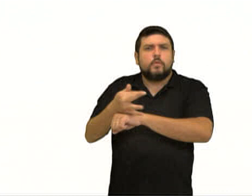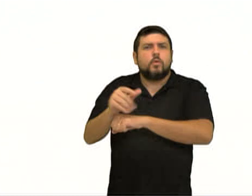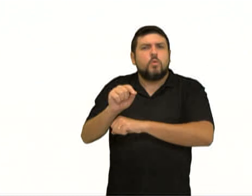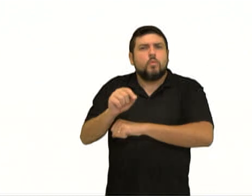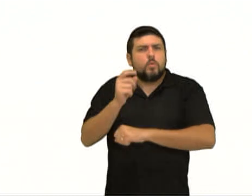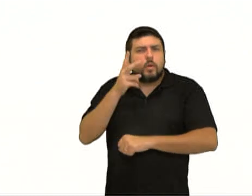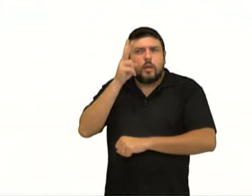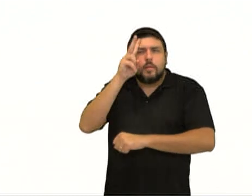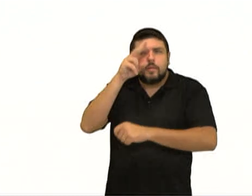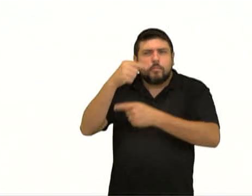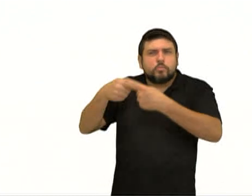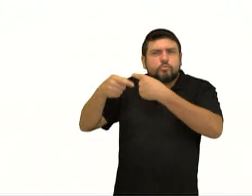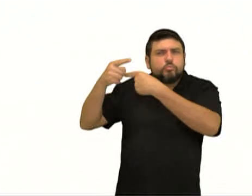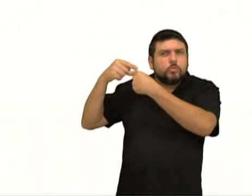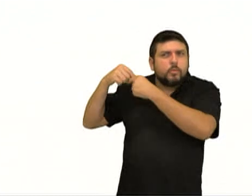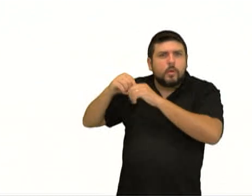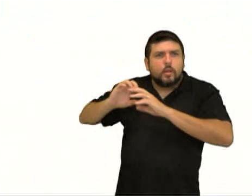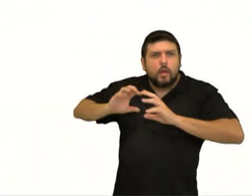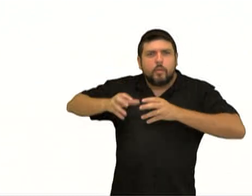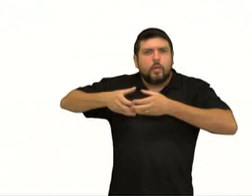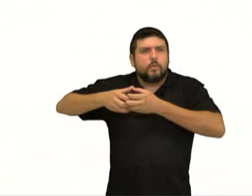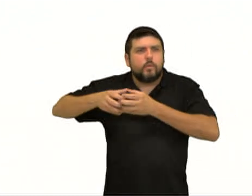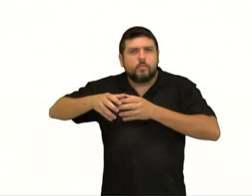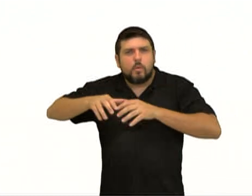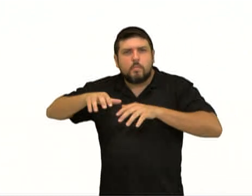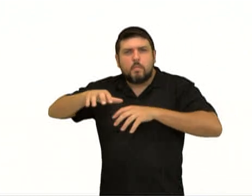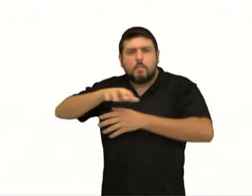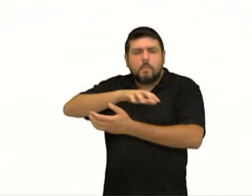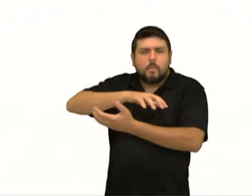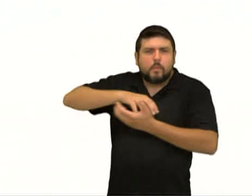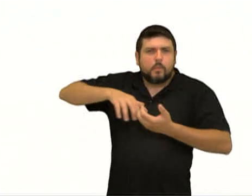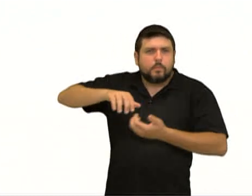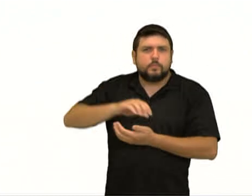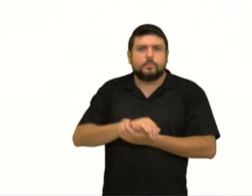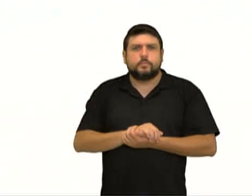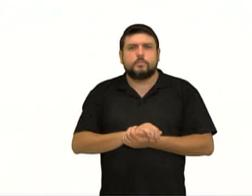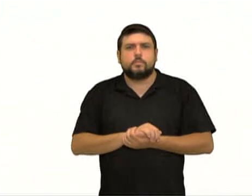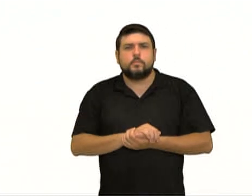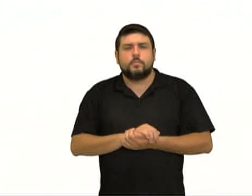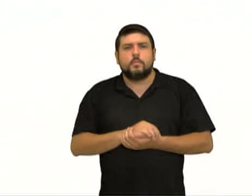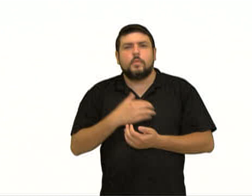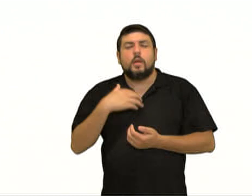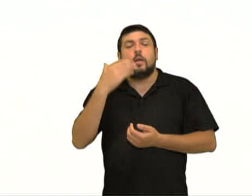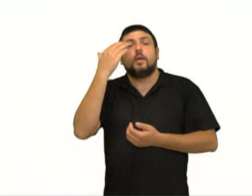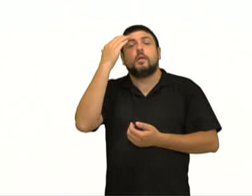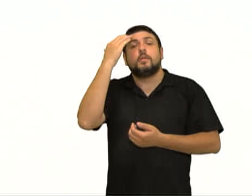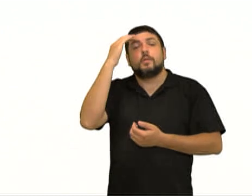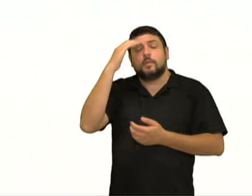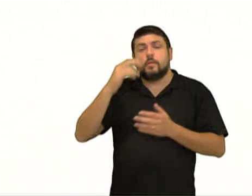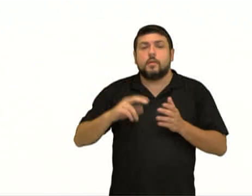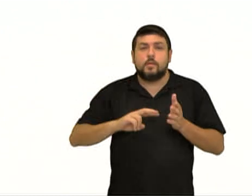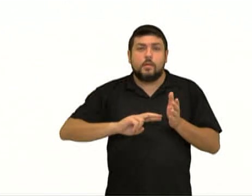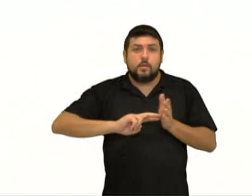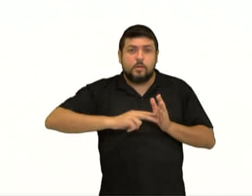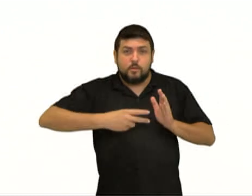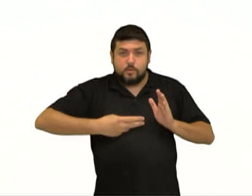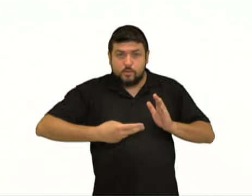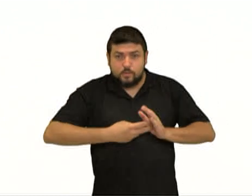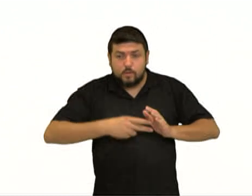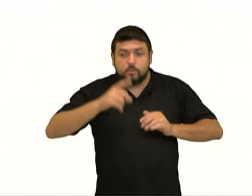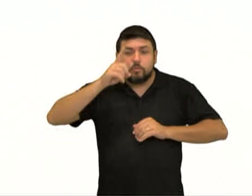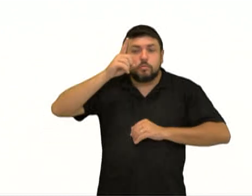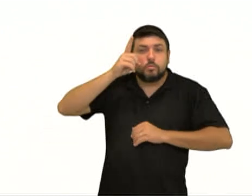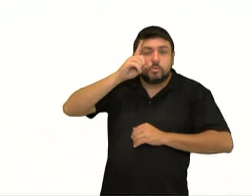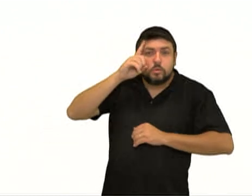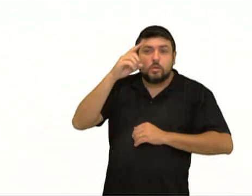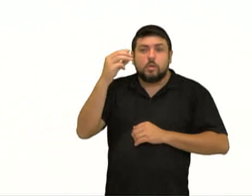se relembra isso. Entender o significado de datas e de lugares de memória é importante. Então,